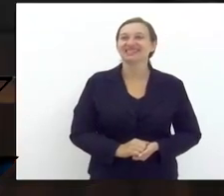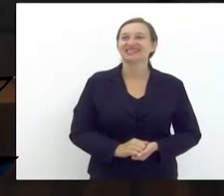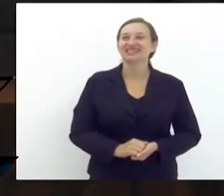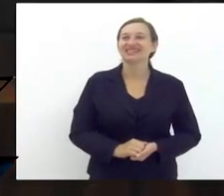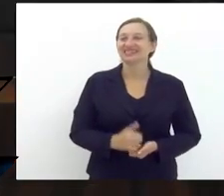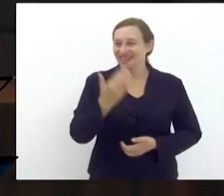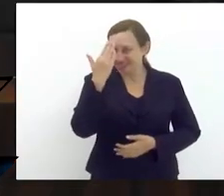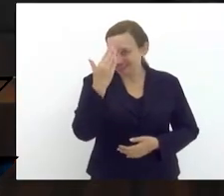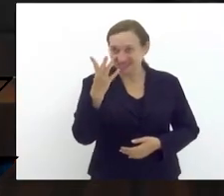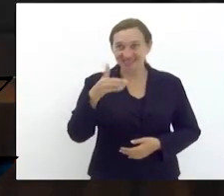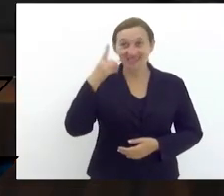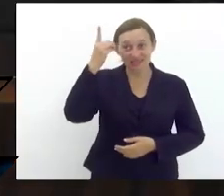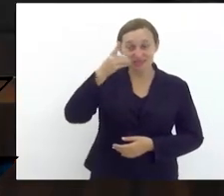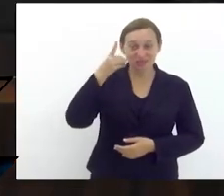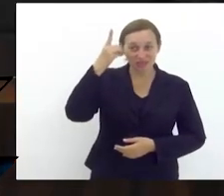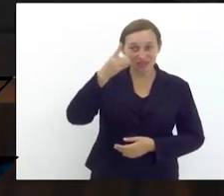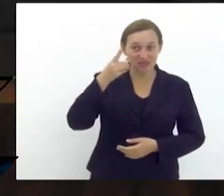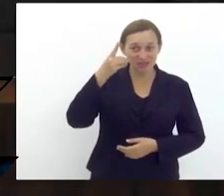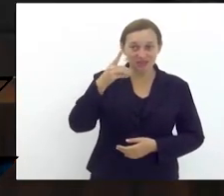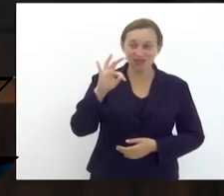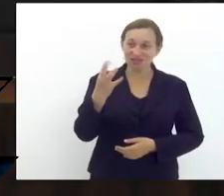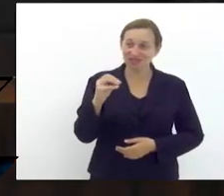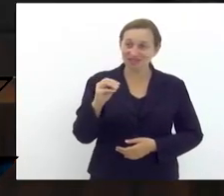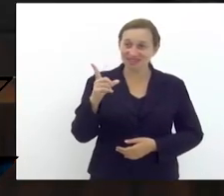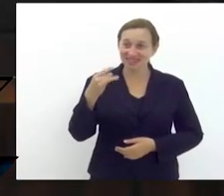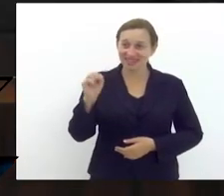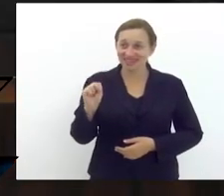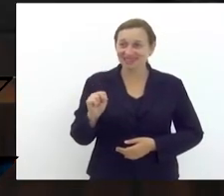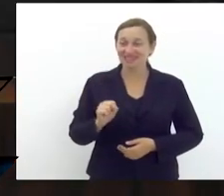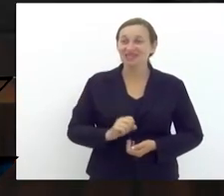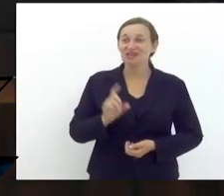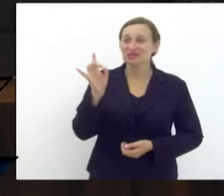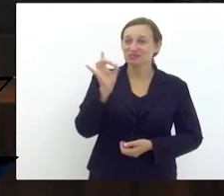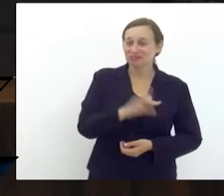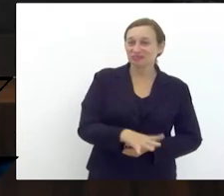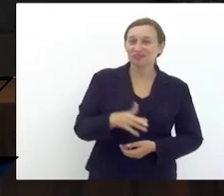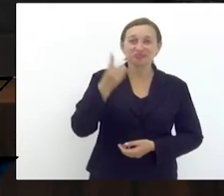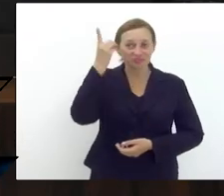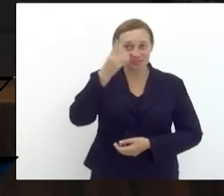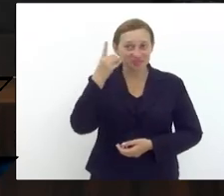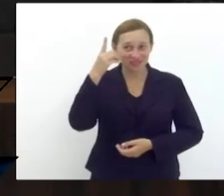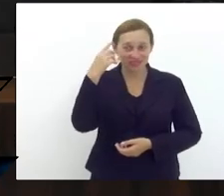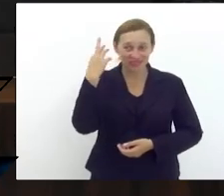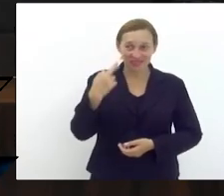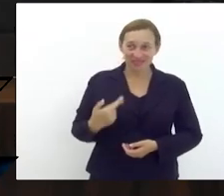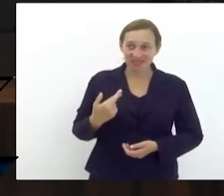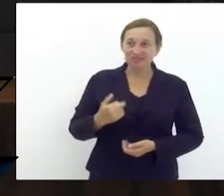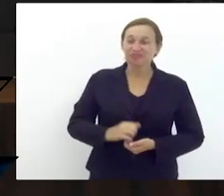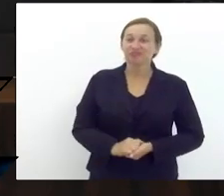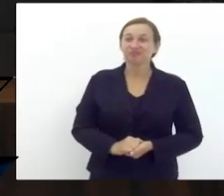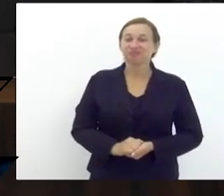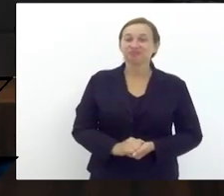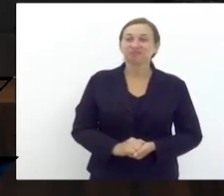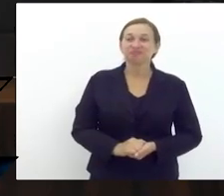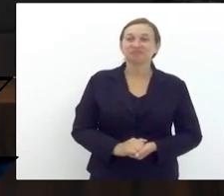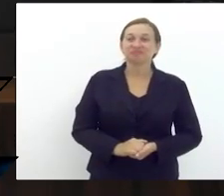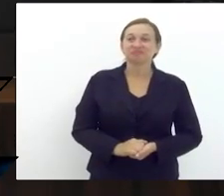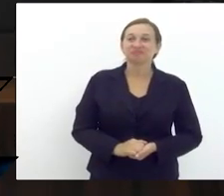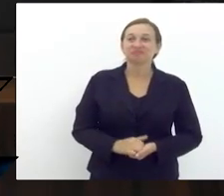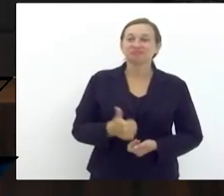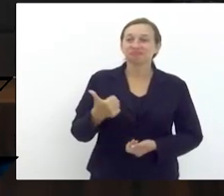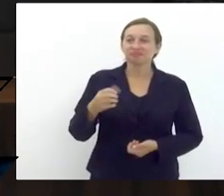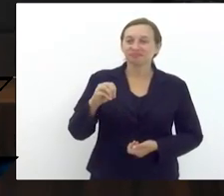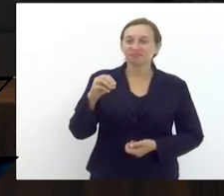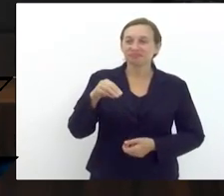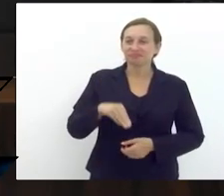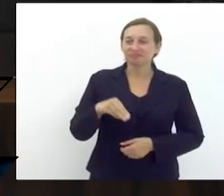agradecendo o deputado Thiago Gagliasso último orador escrita e a deputada Renata Souza vossa excelência conta com